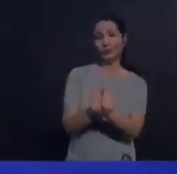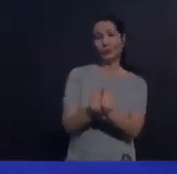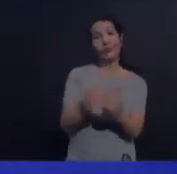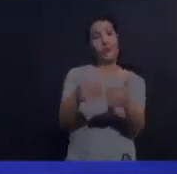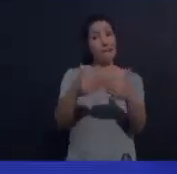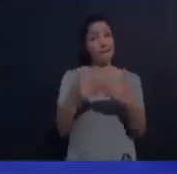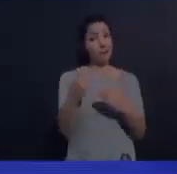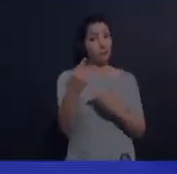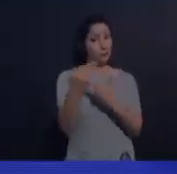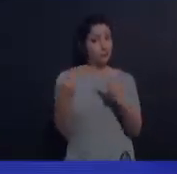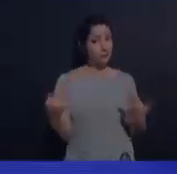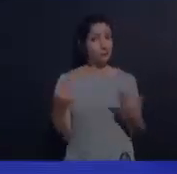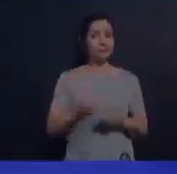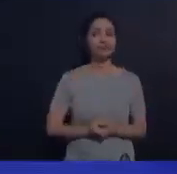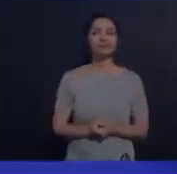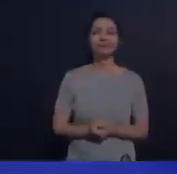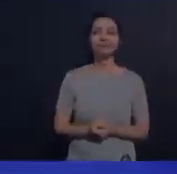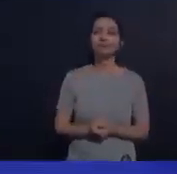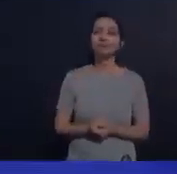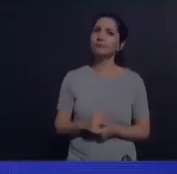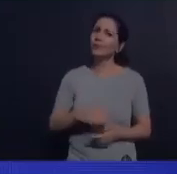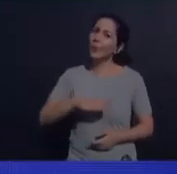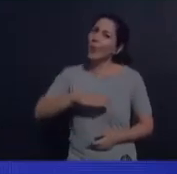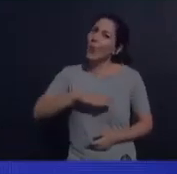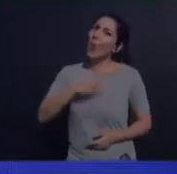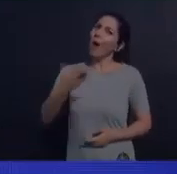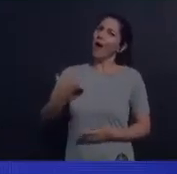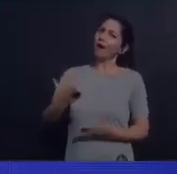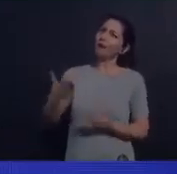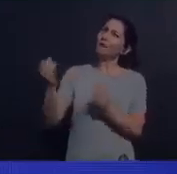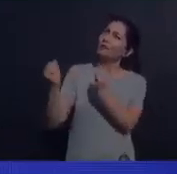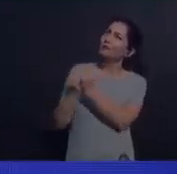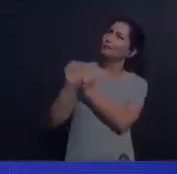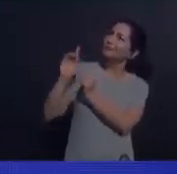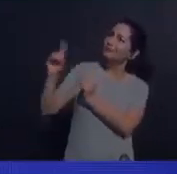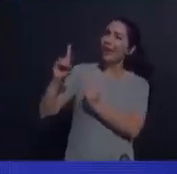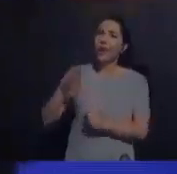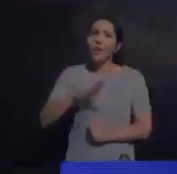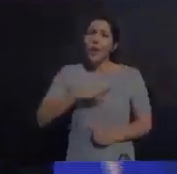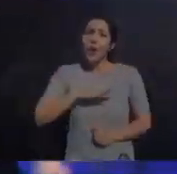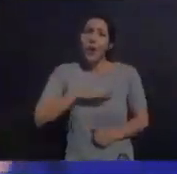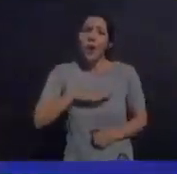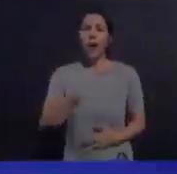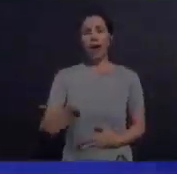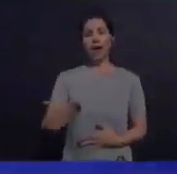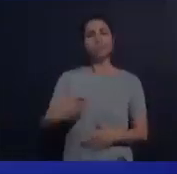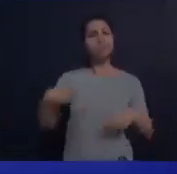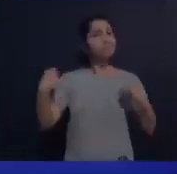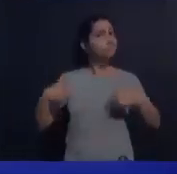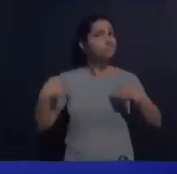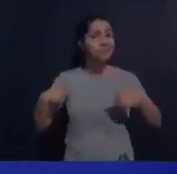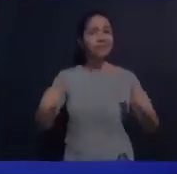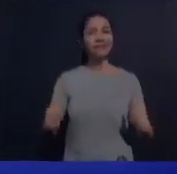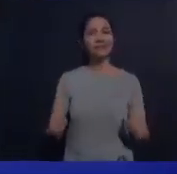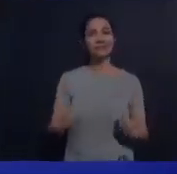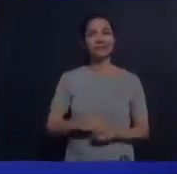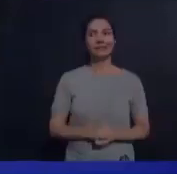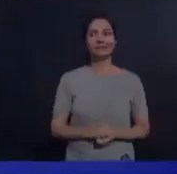negócio tenha coragem deus tenha coragem no senhor